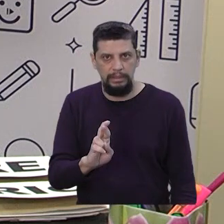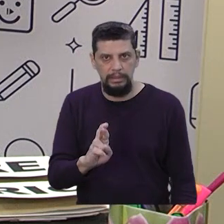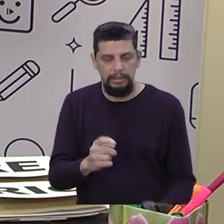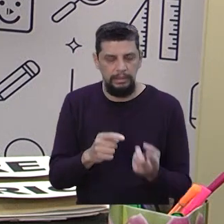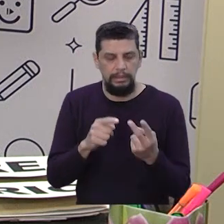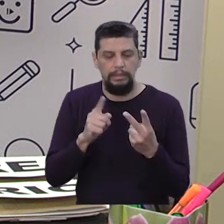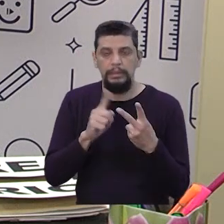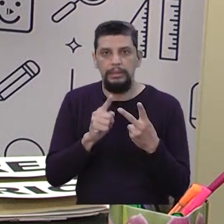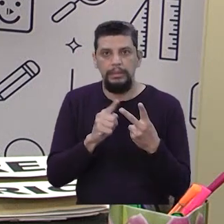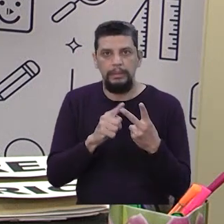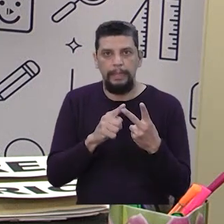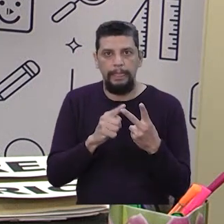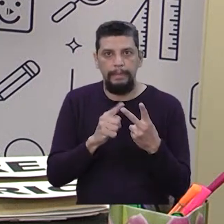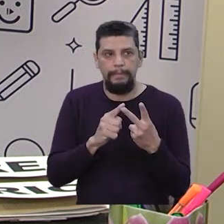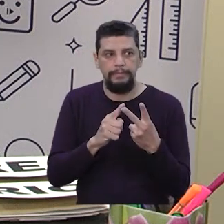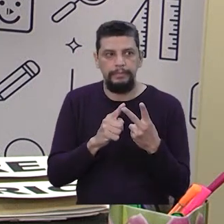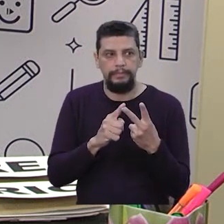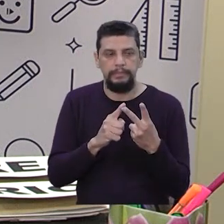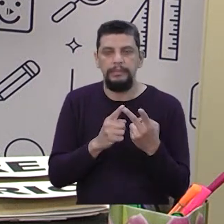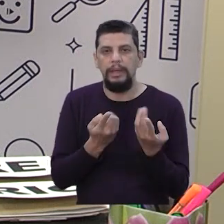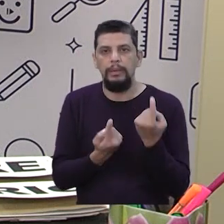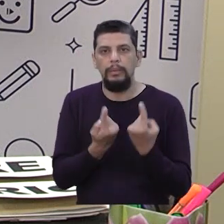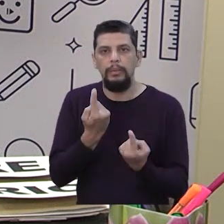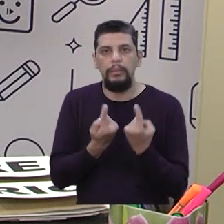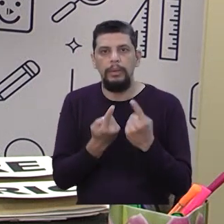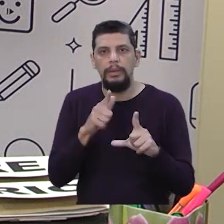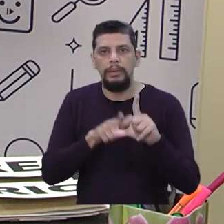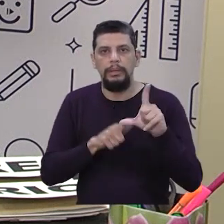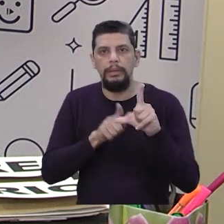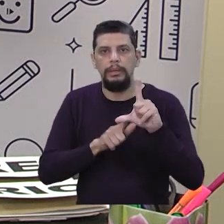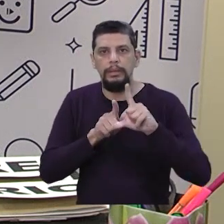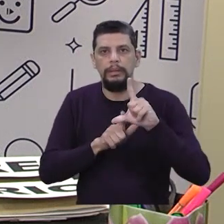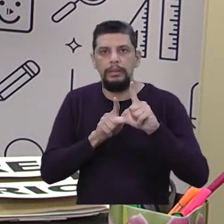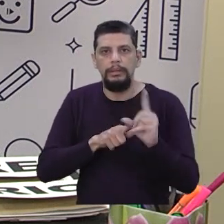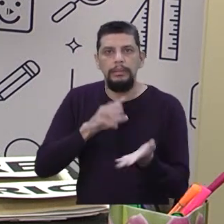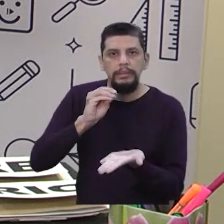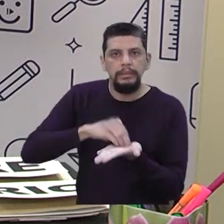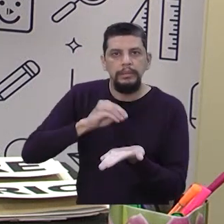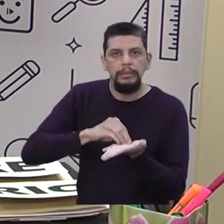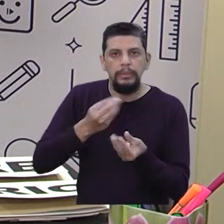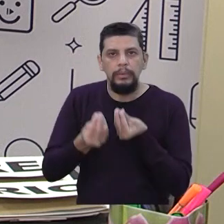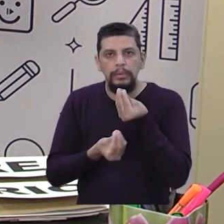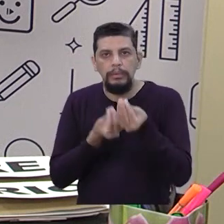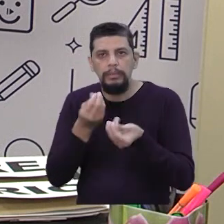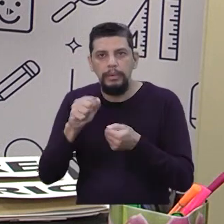E a segunda sílaba? Arte. Como é que eu faço o T?